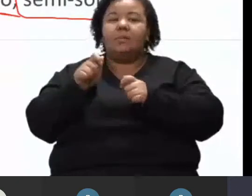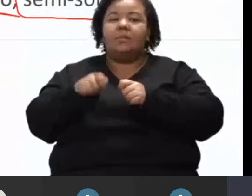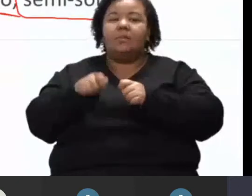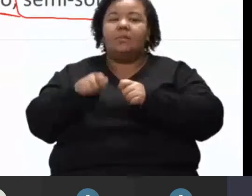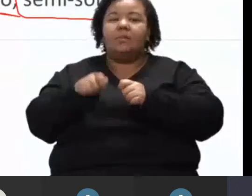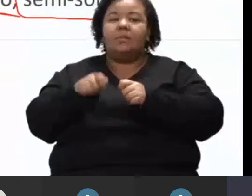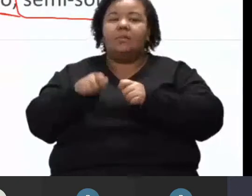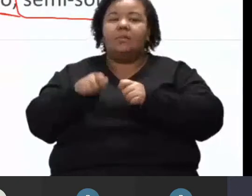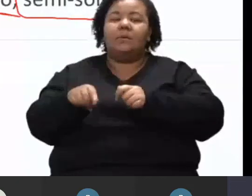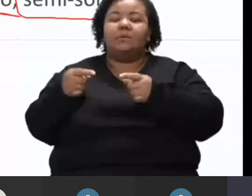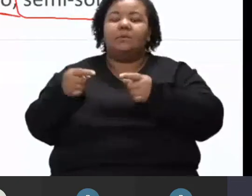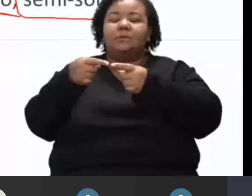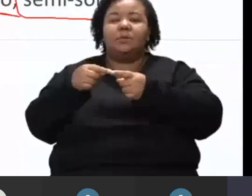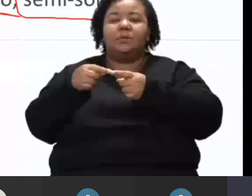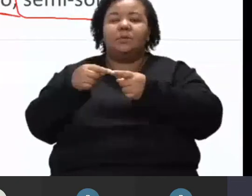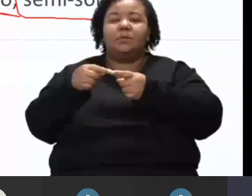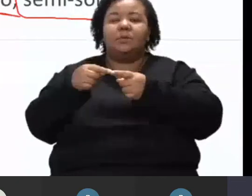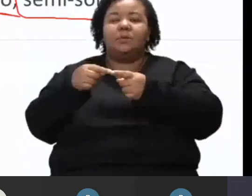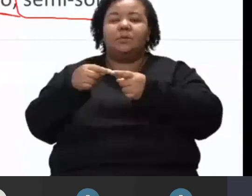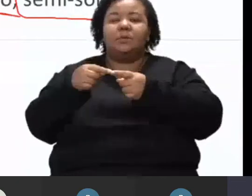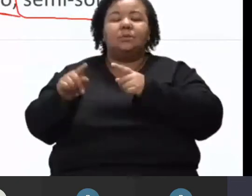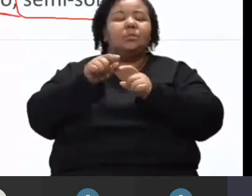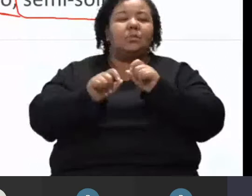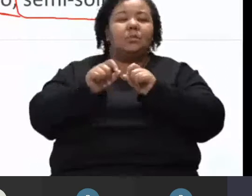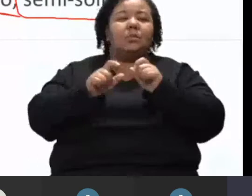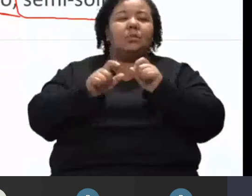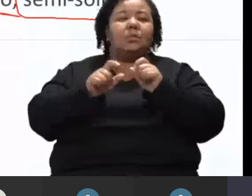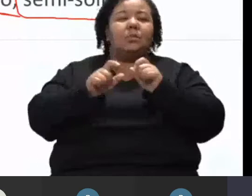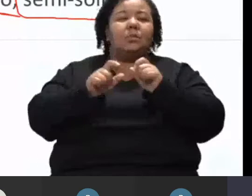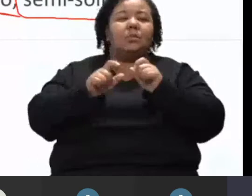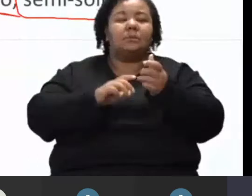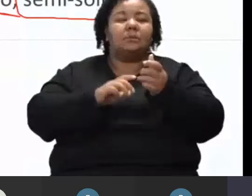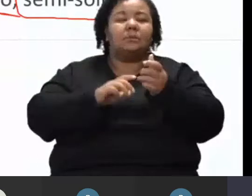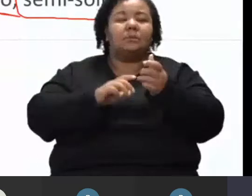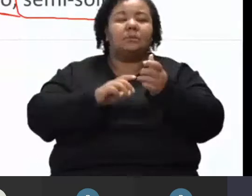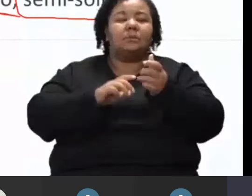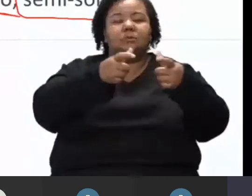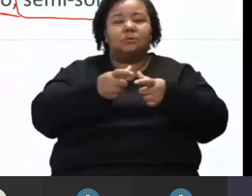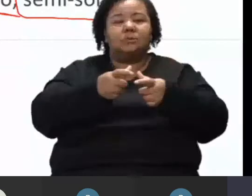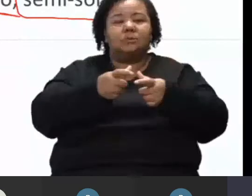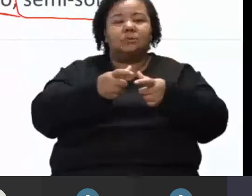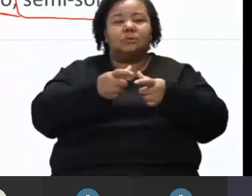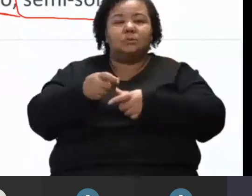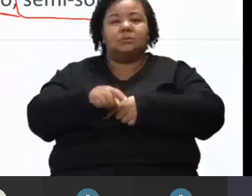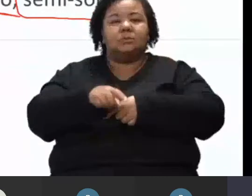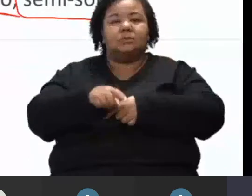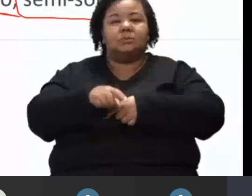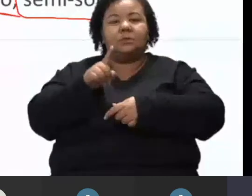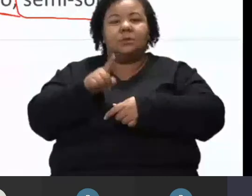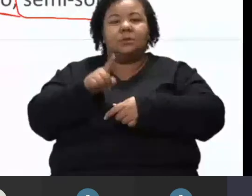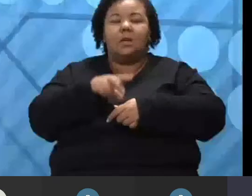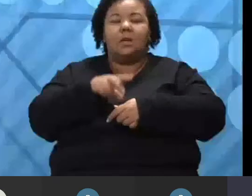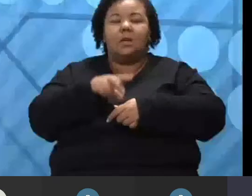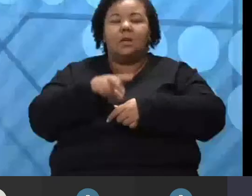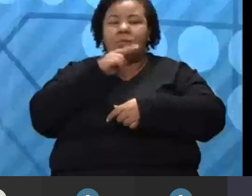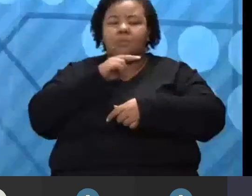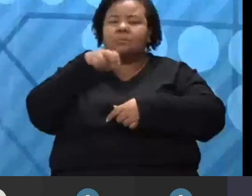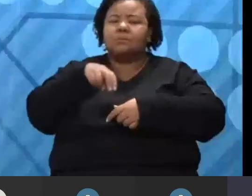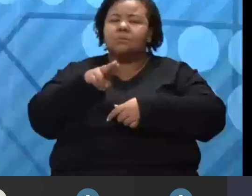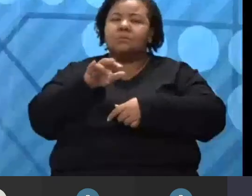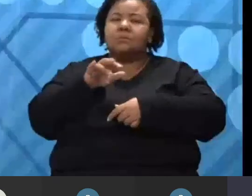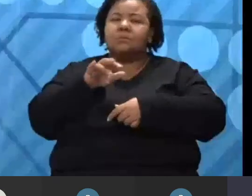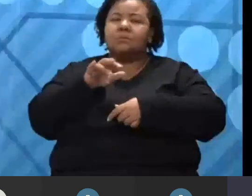podem ser classificados de acordo com a finalidade. Existem meios que são nutritivos. O que seria um meio nutritivo?